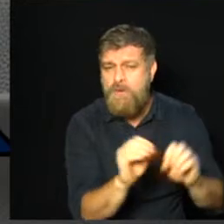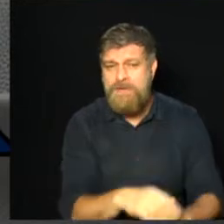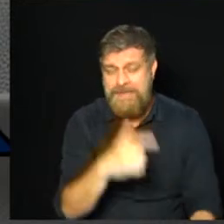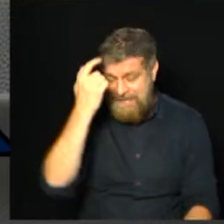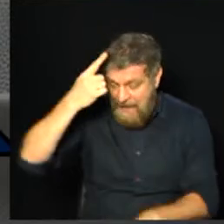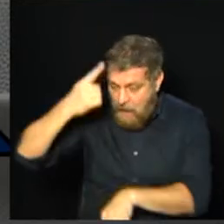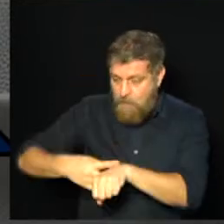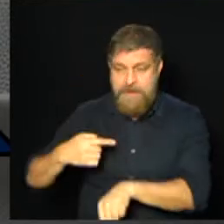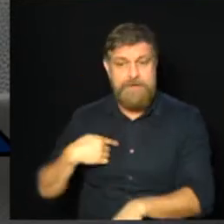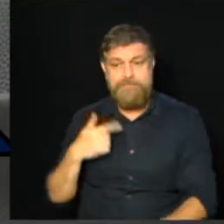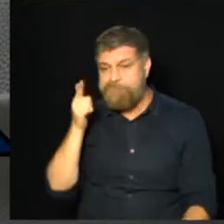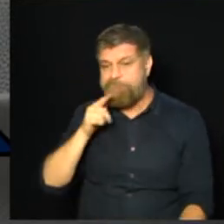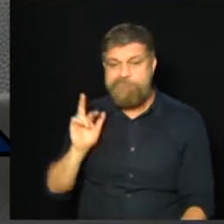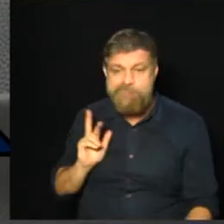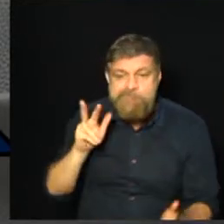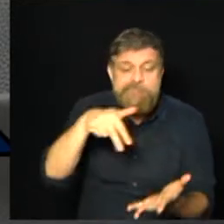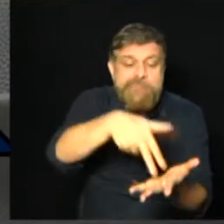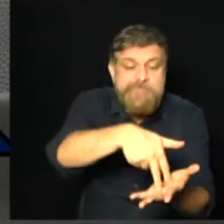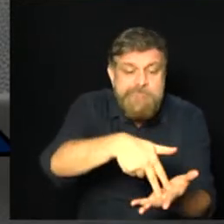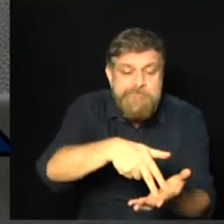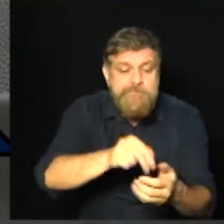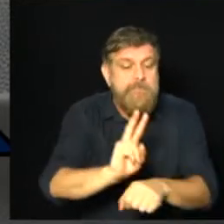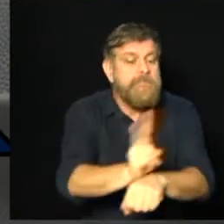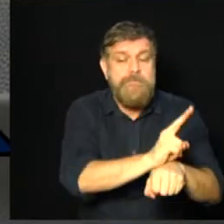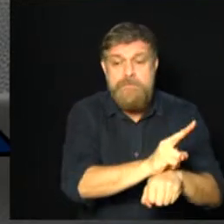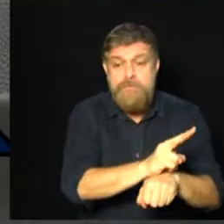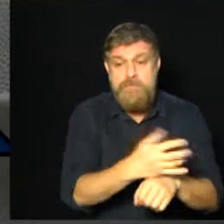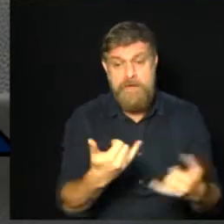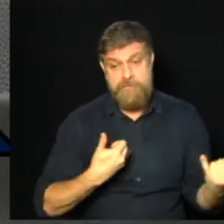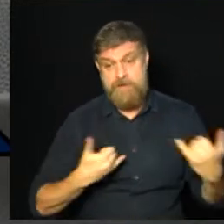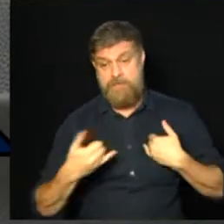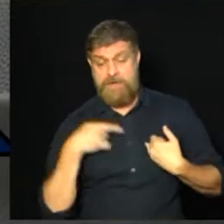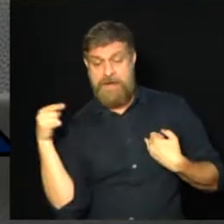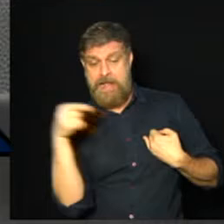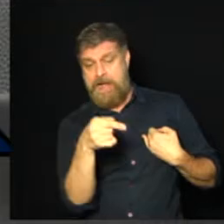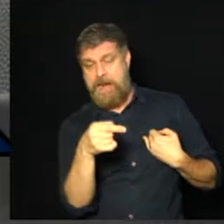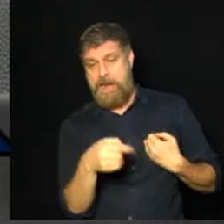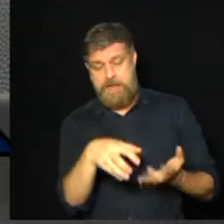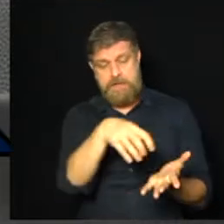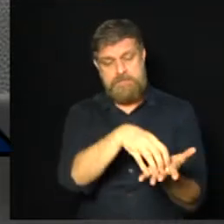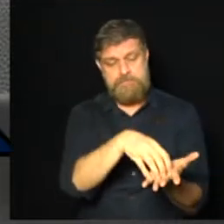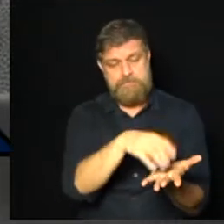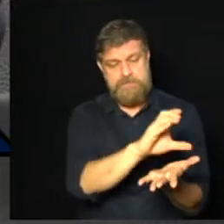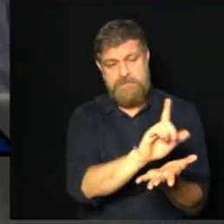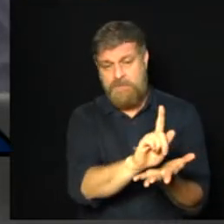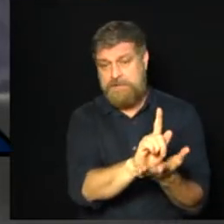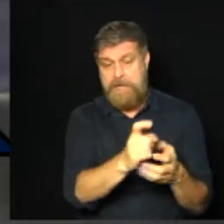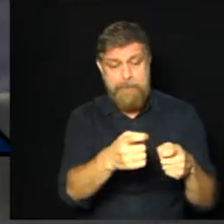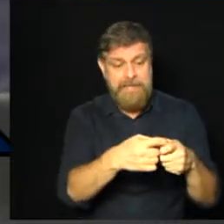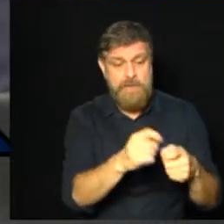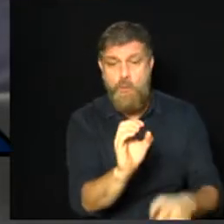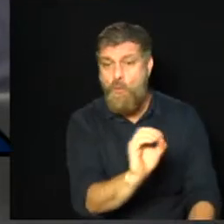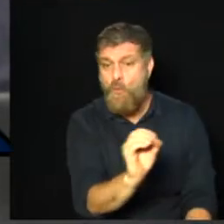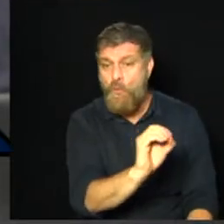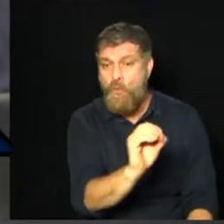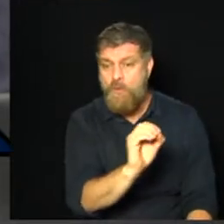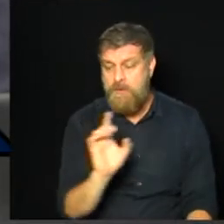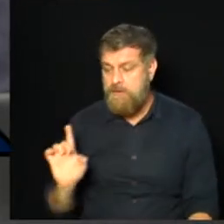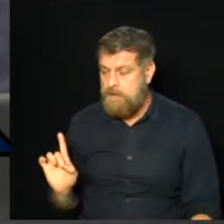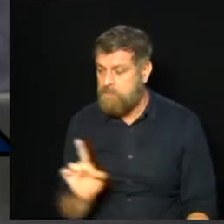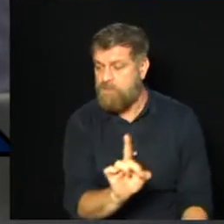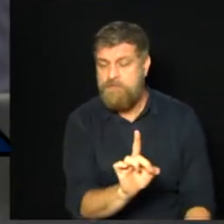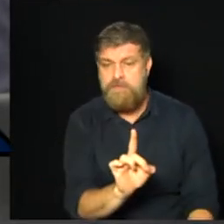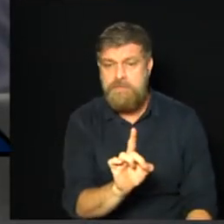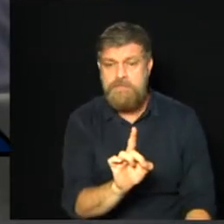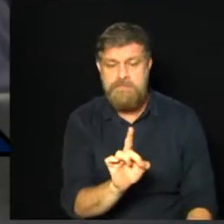hora, né, mas a informação é que não tinha nenhum médico para atender os pacientes. Eu acho que merece